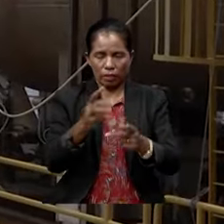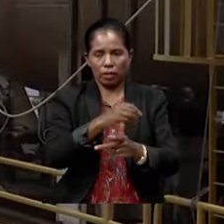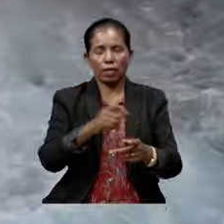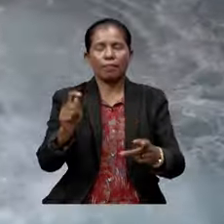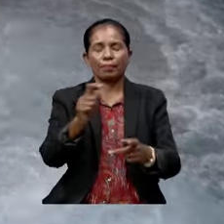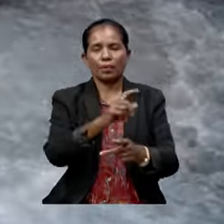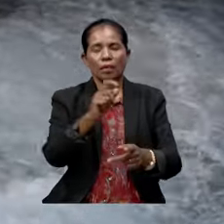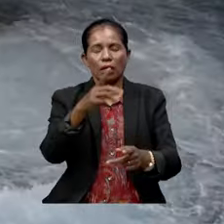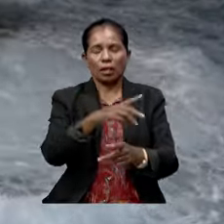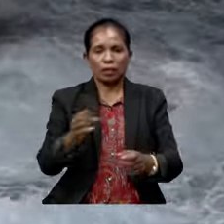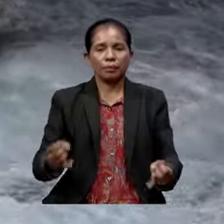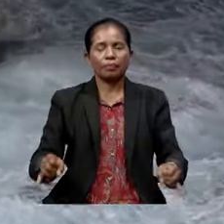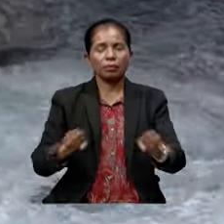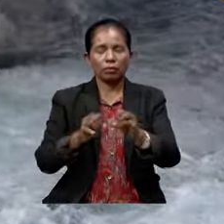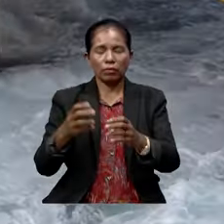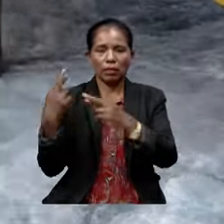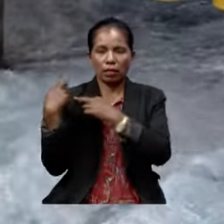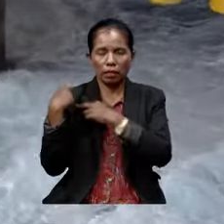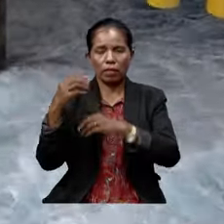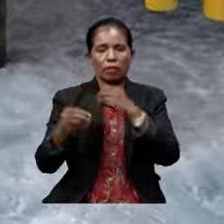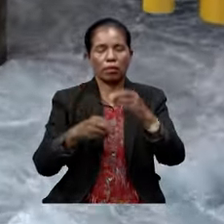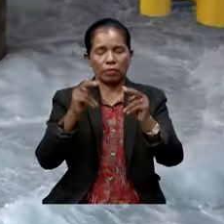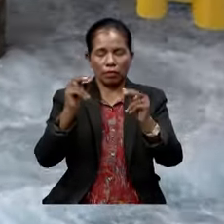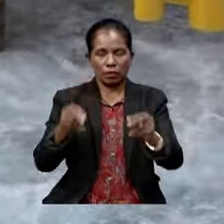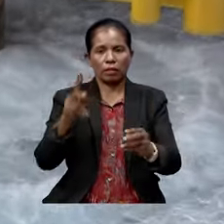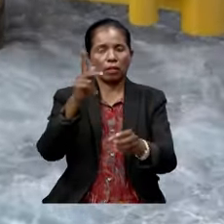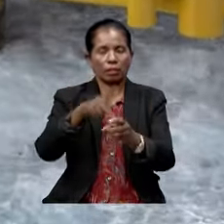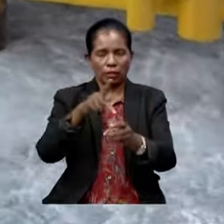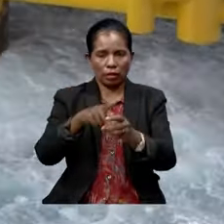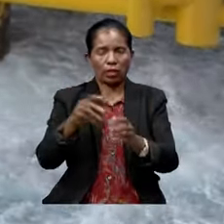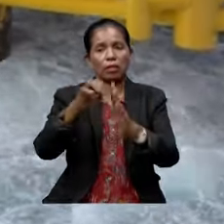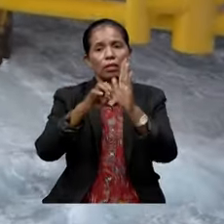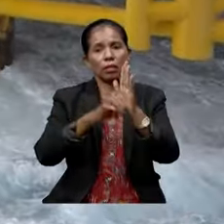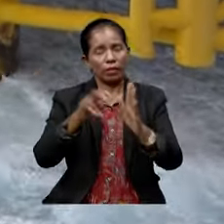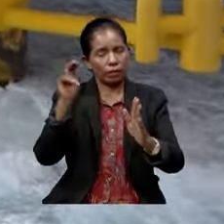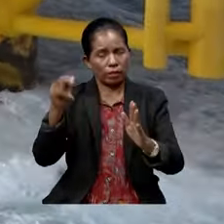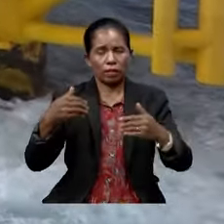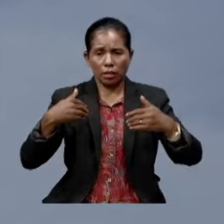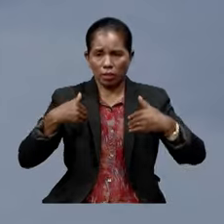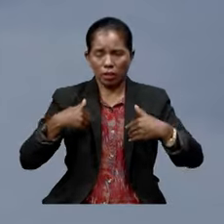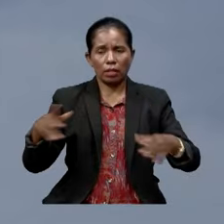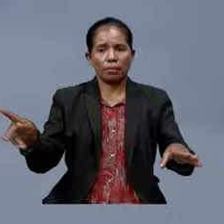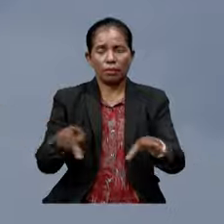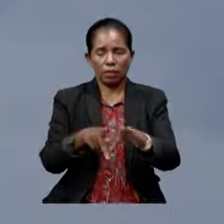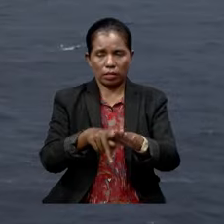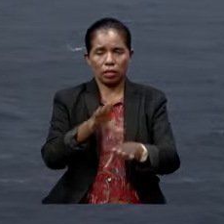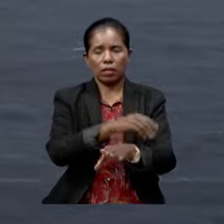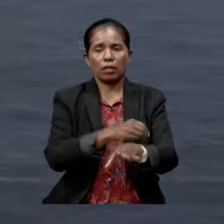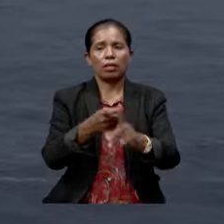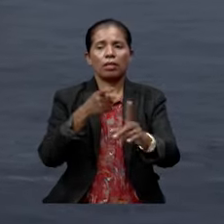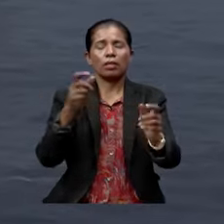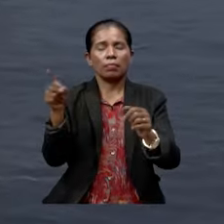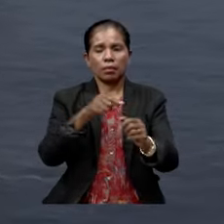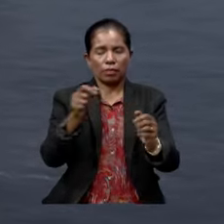Entidade Público nebe responsável bazestão interesse Petróleo Star Union se ia interesse participativo por cento